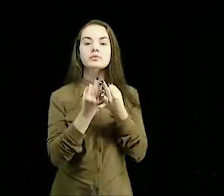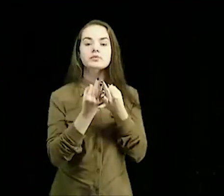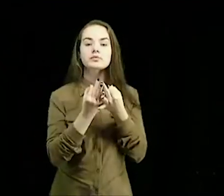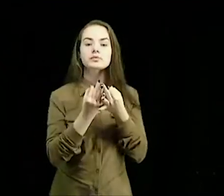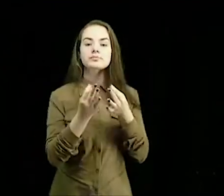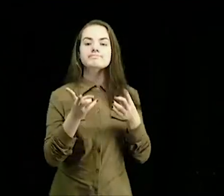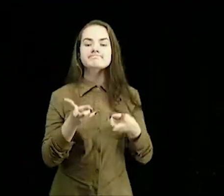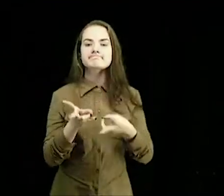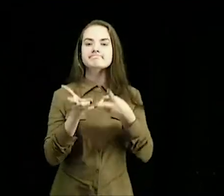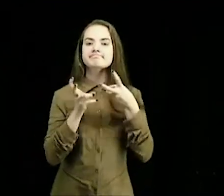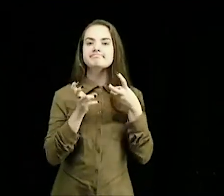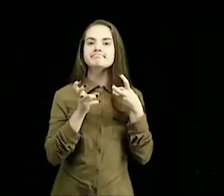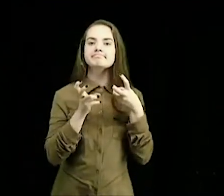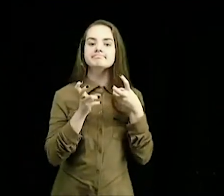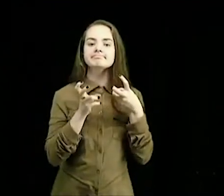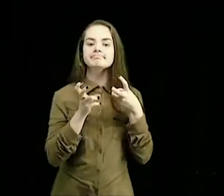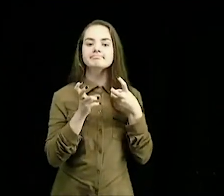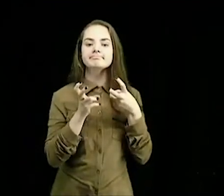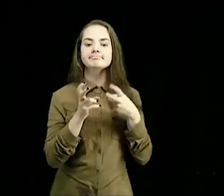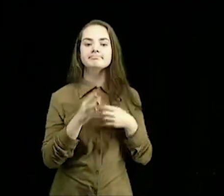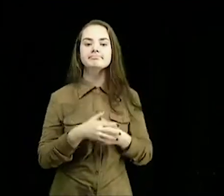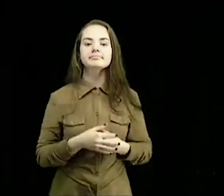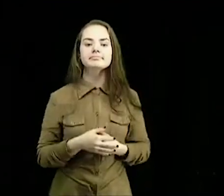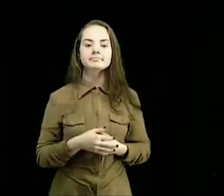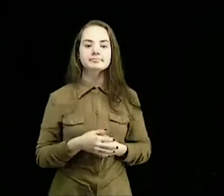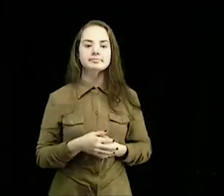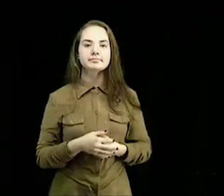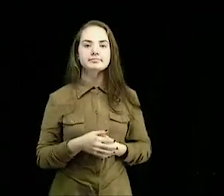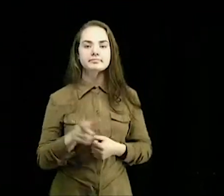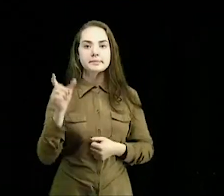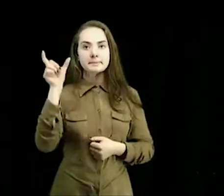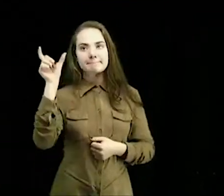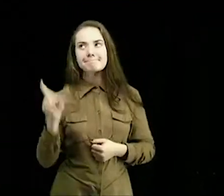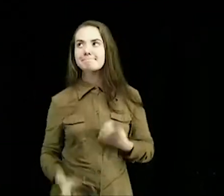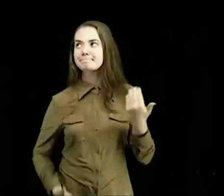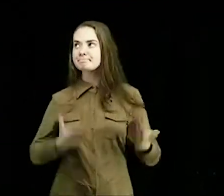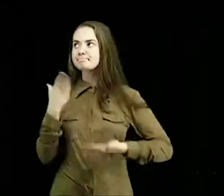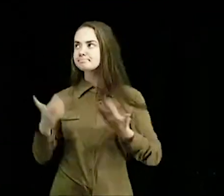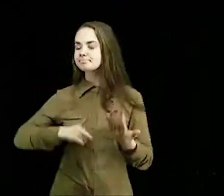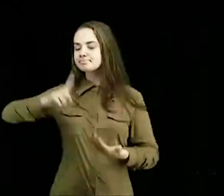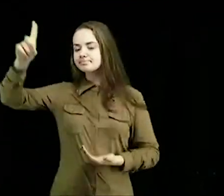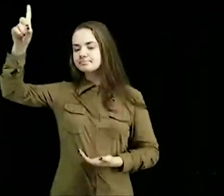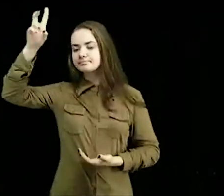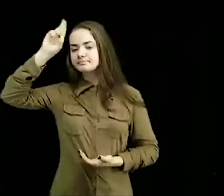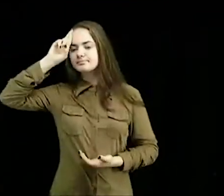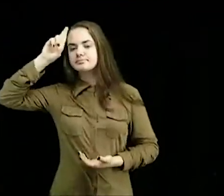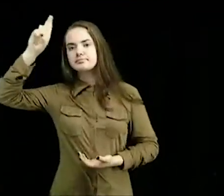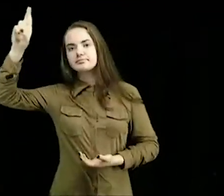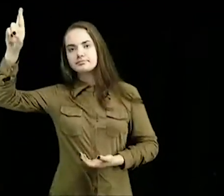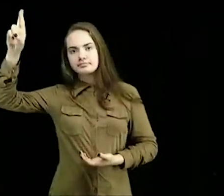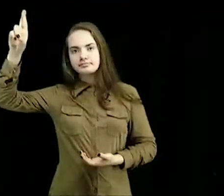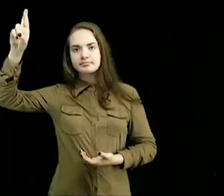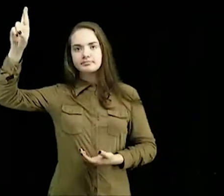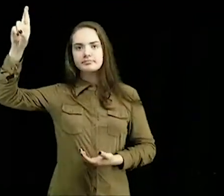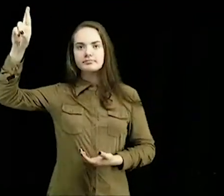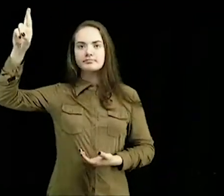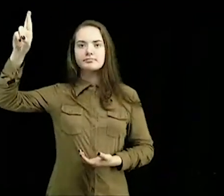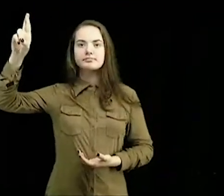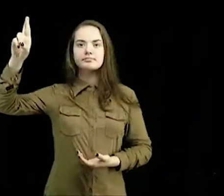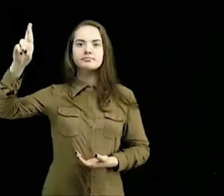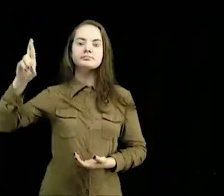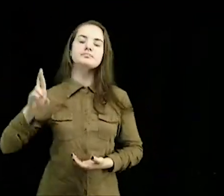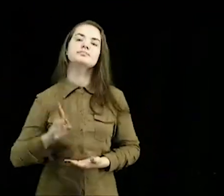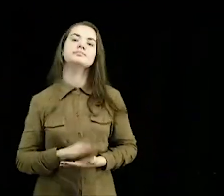E eles conseguem olhar para mim e falar assim, foi aquele homem que serviu ao Senhor. Foi o nosso irmão, foi o nosso filho que serviu ao